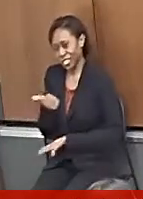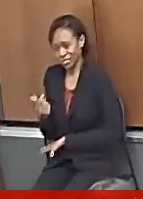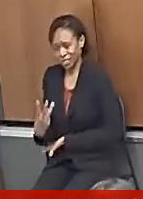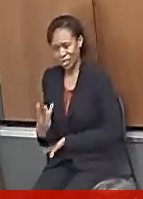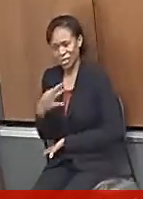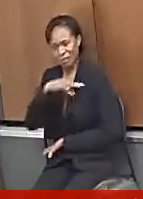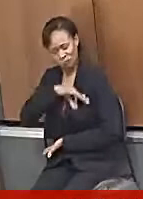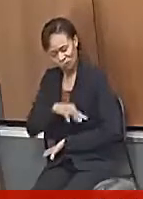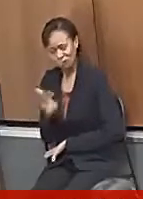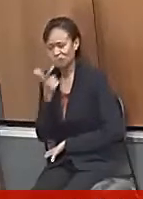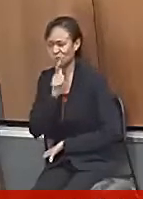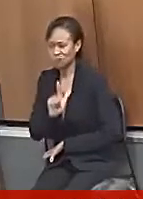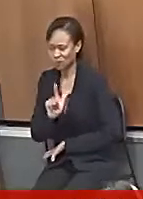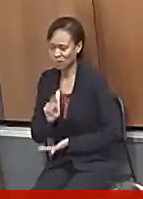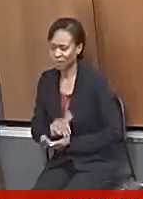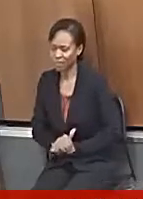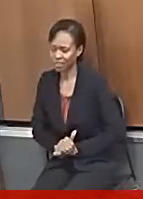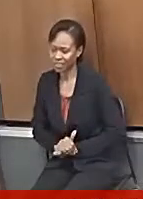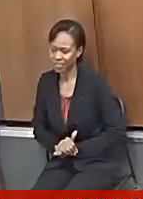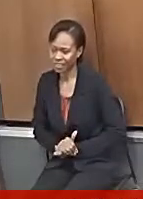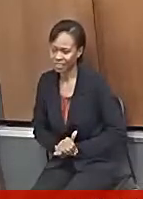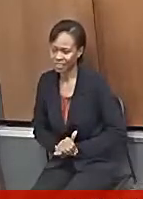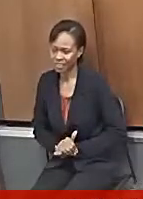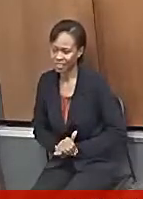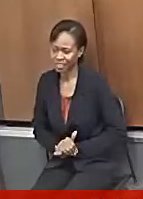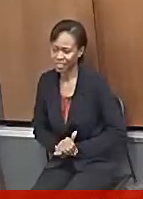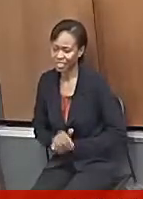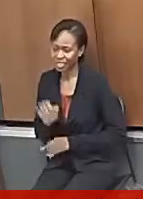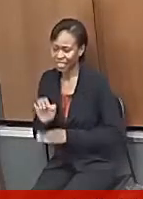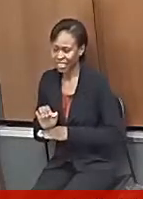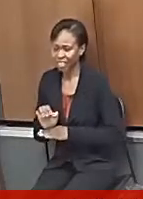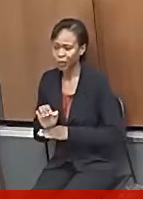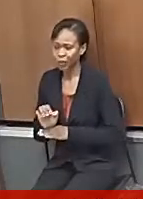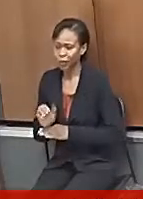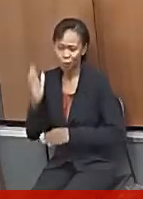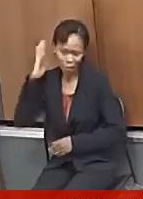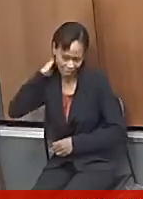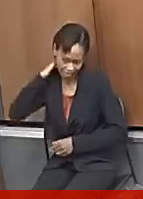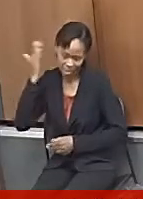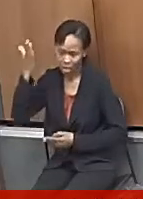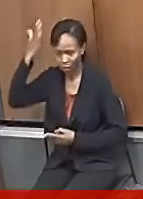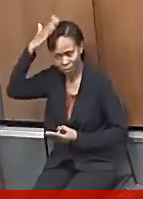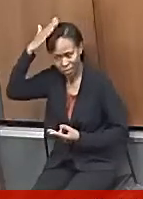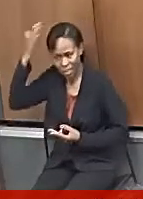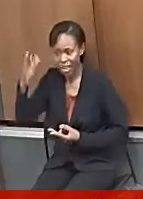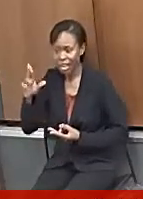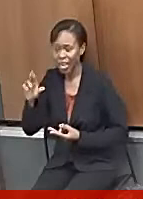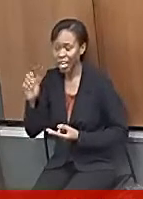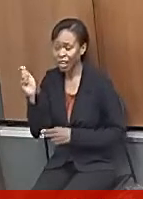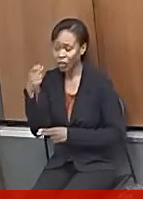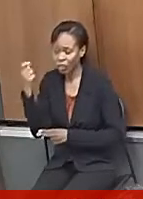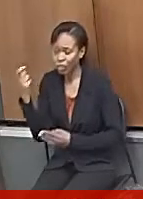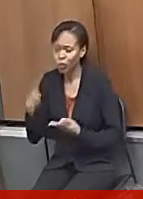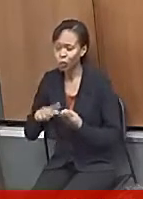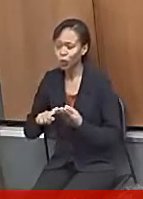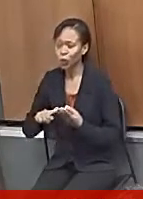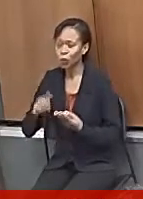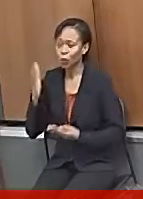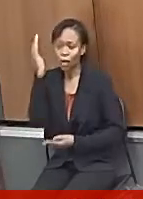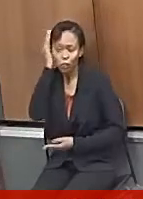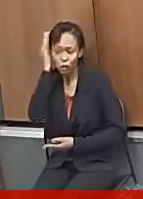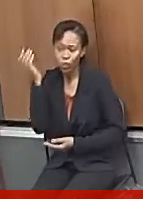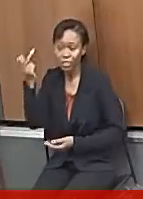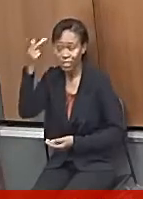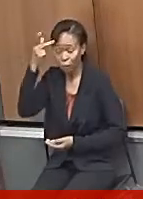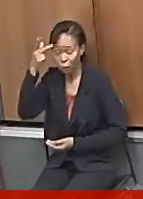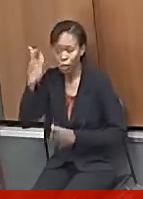aqui os estados do pará paraná rio grande do sul mato grosso e são paulo resolveram a questão